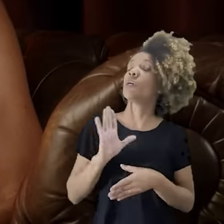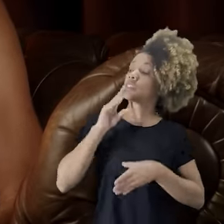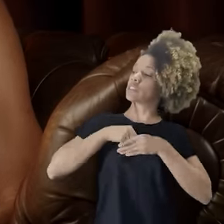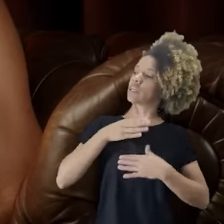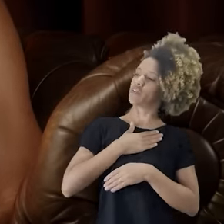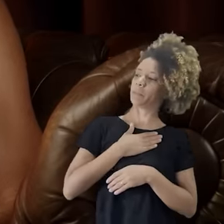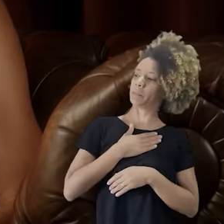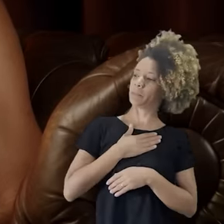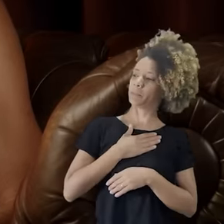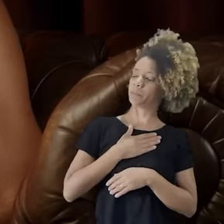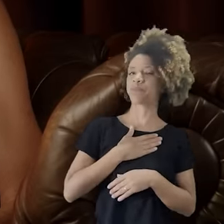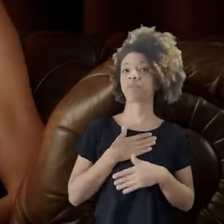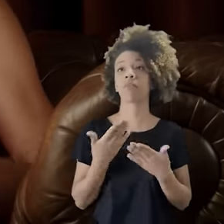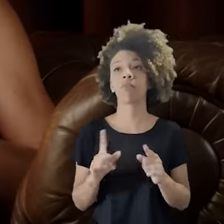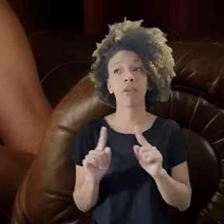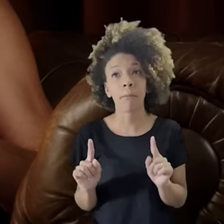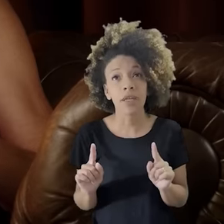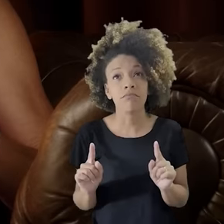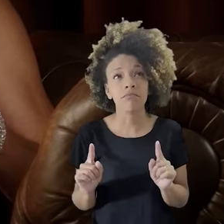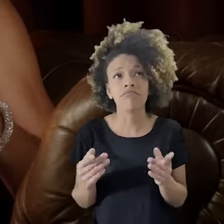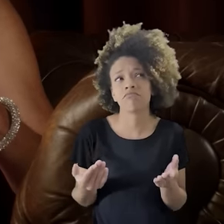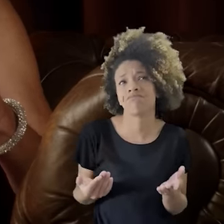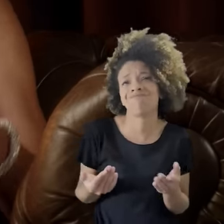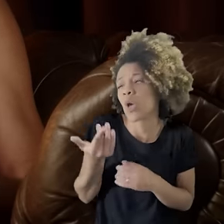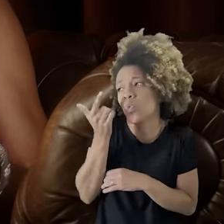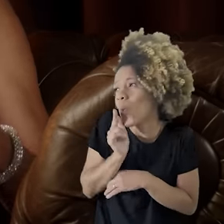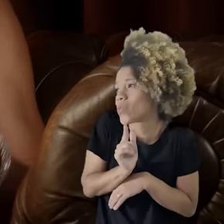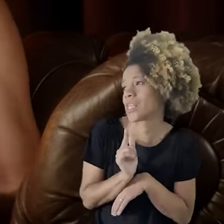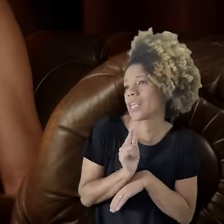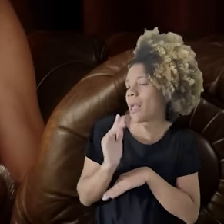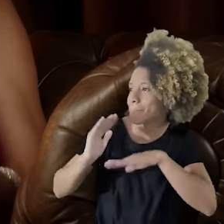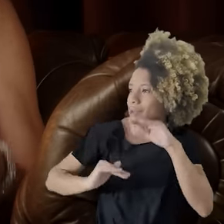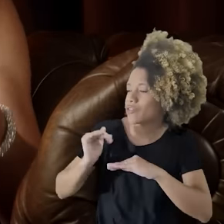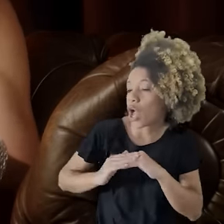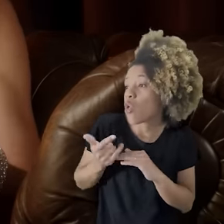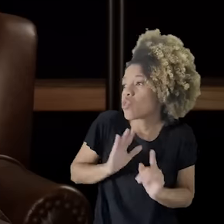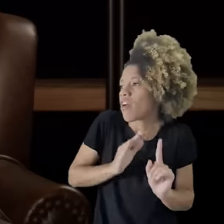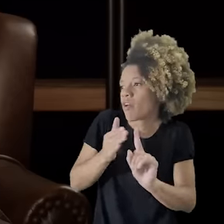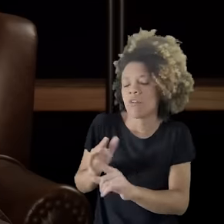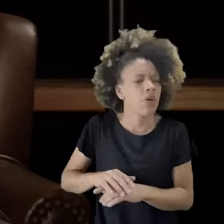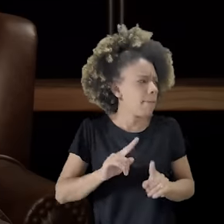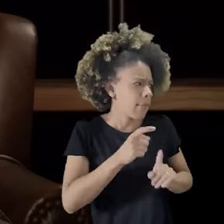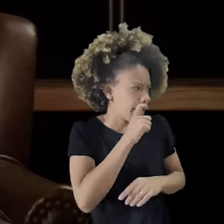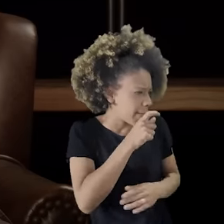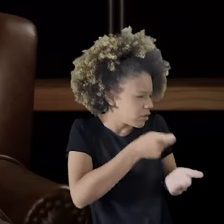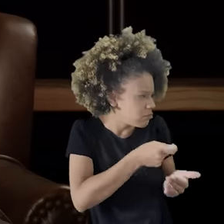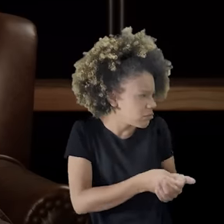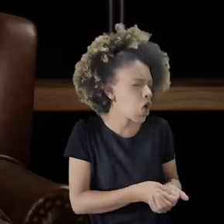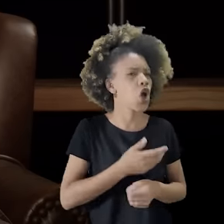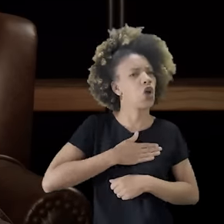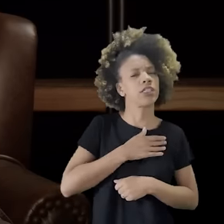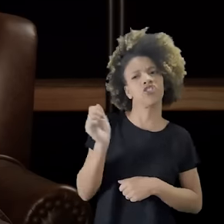tava em mim eu só que eu não conseguia colocar eu não tinha parâmetro mas seu pai não te forçava tipo